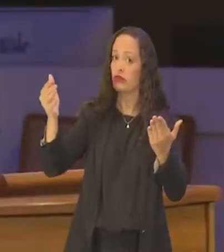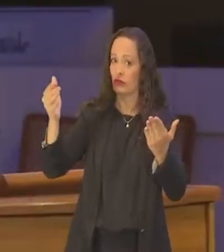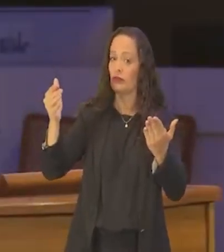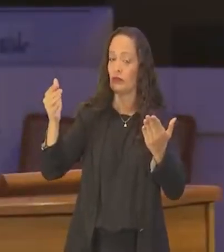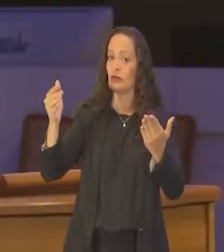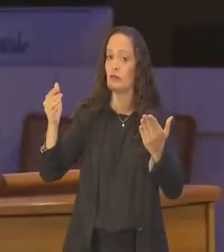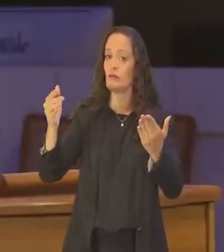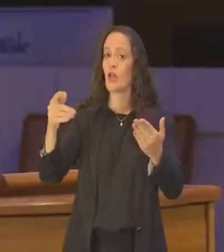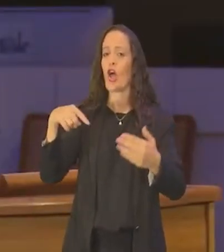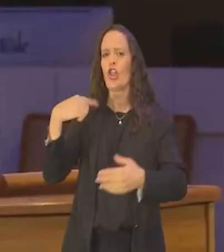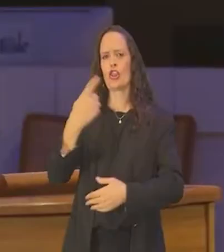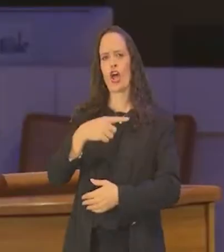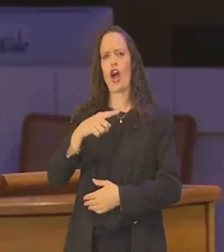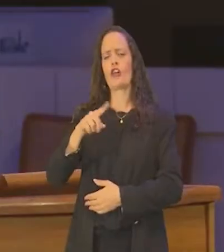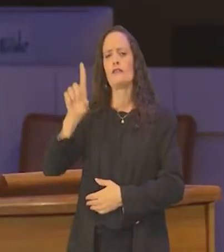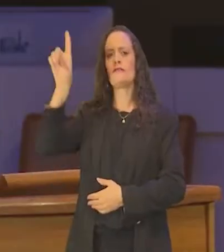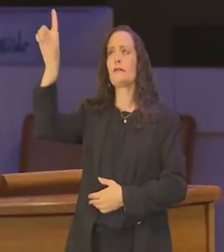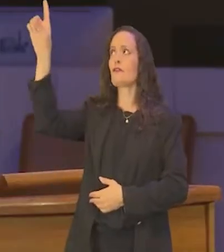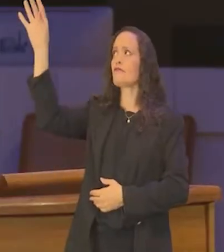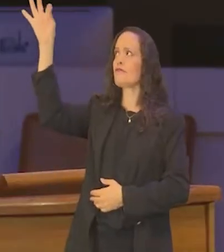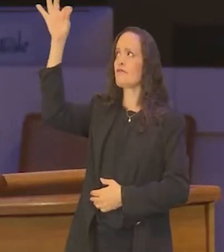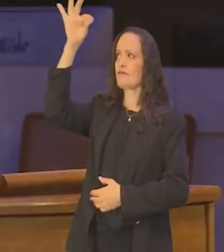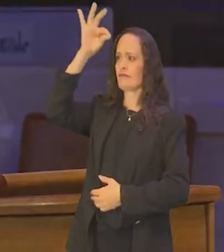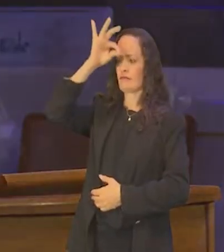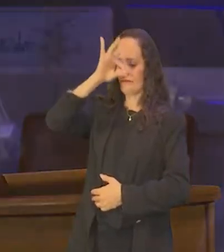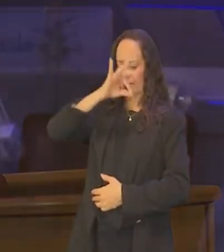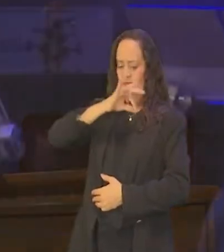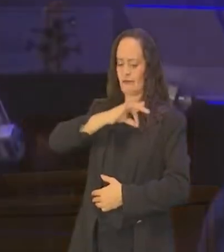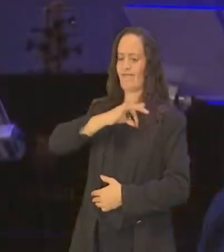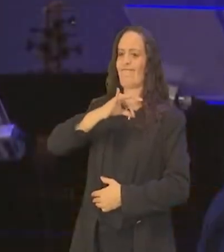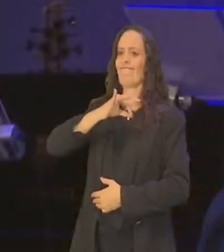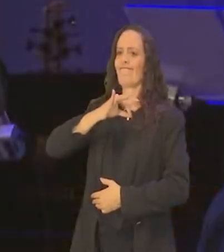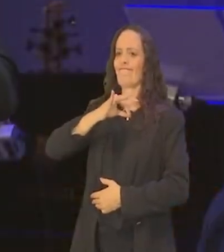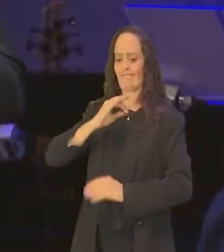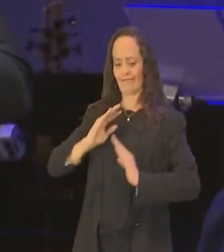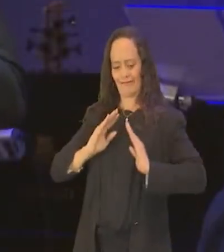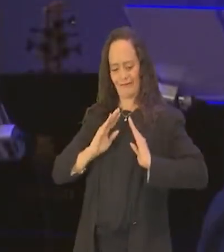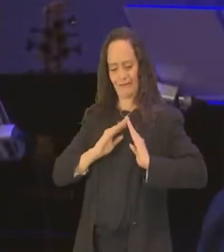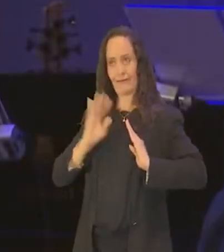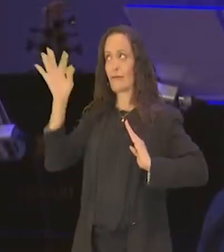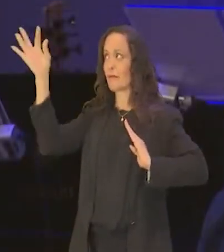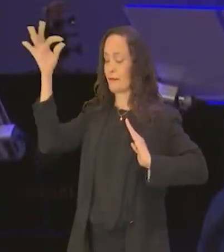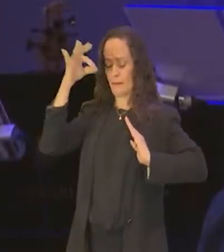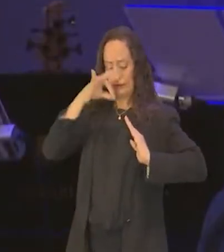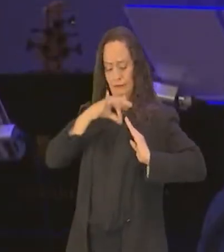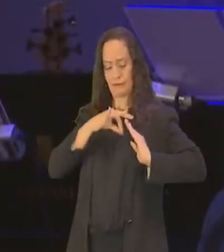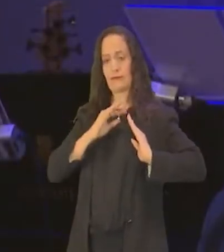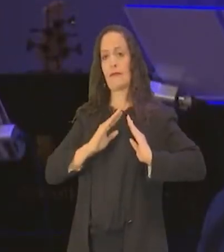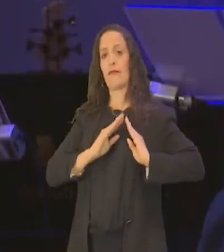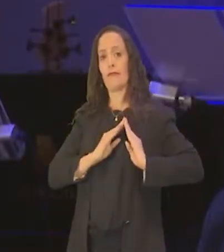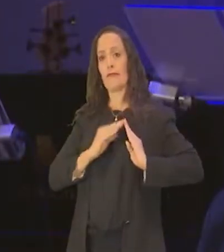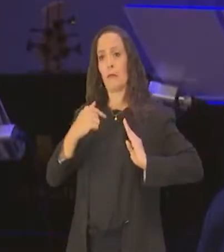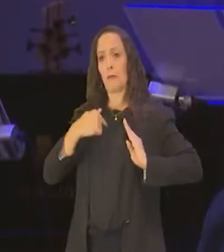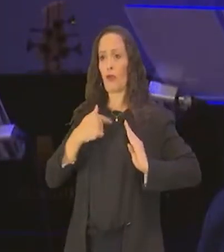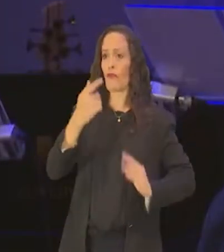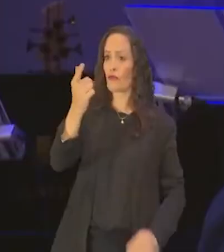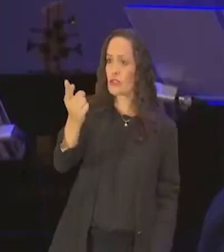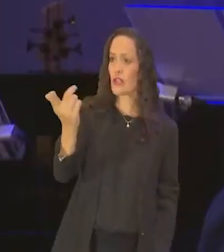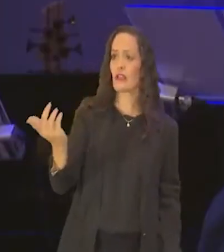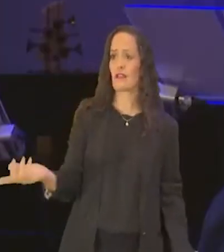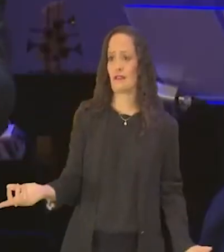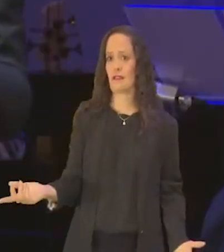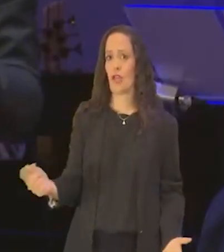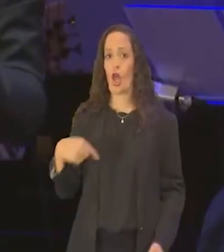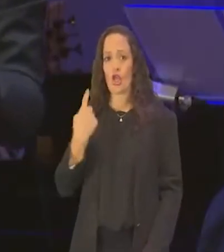Recebemos algo muito precioso, o Espírito Santo dele habita em nós em mim e em você. Nós temos